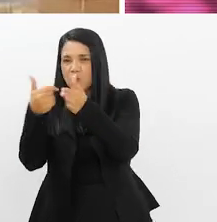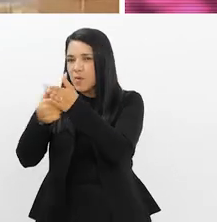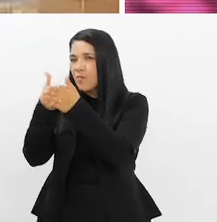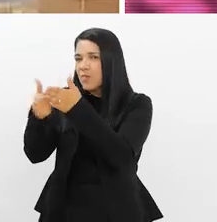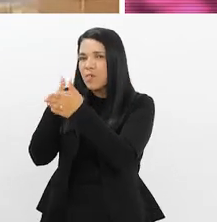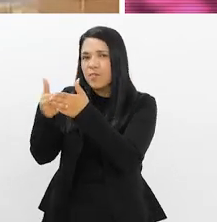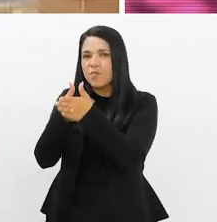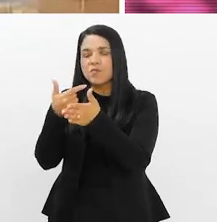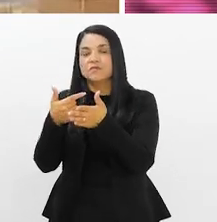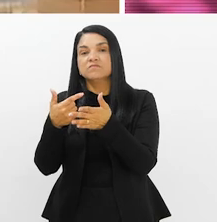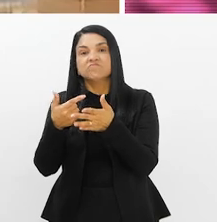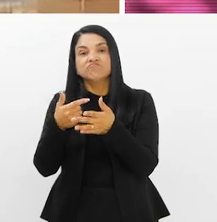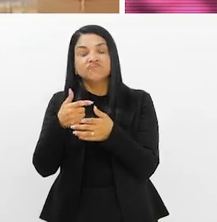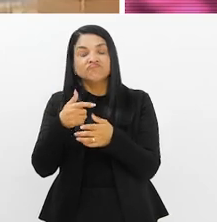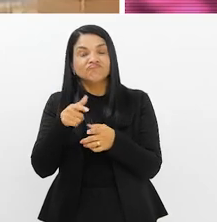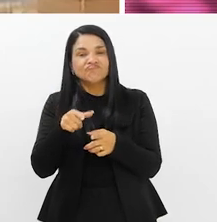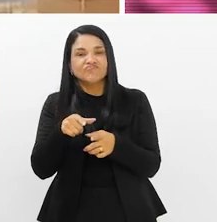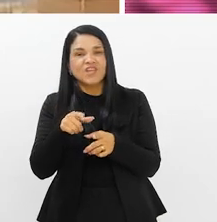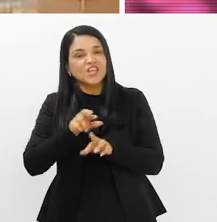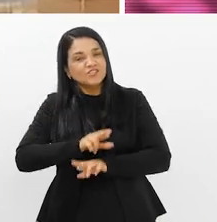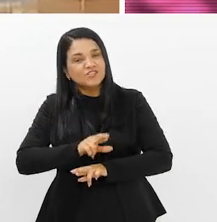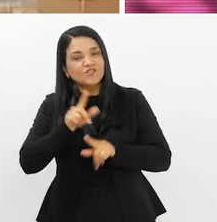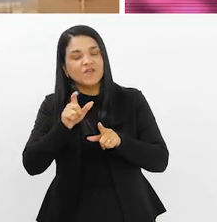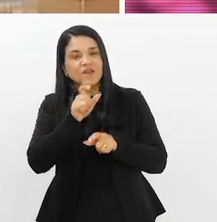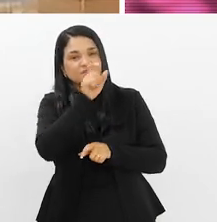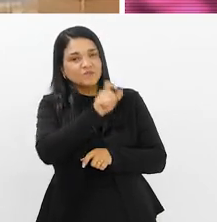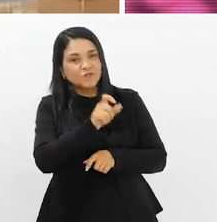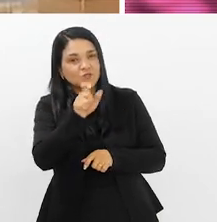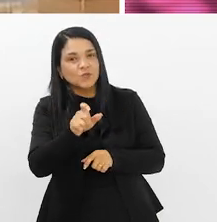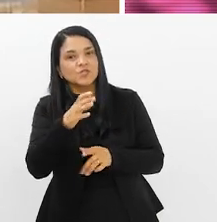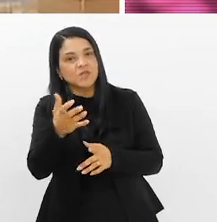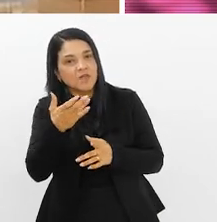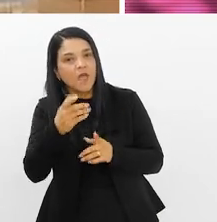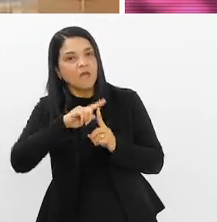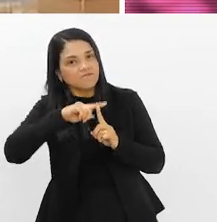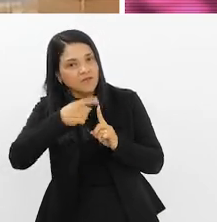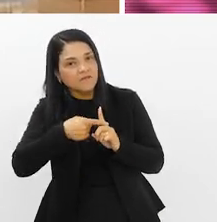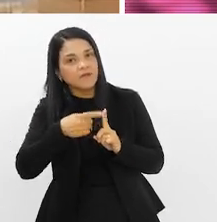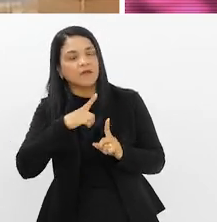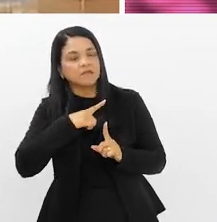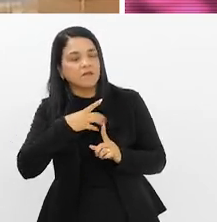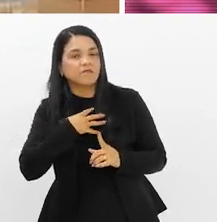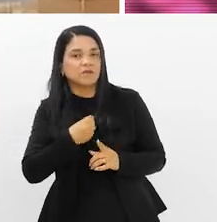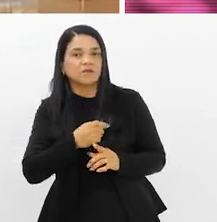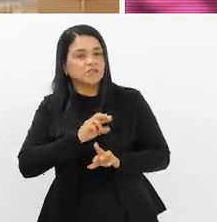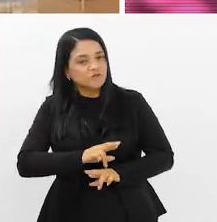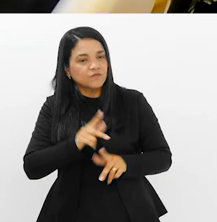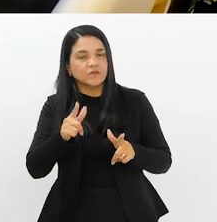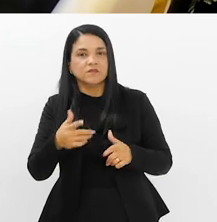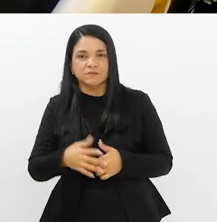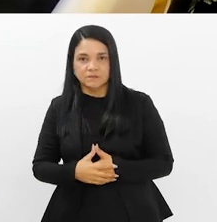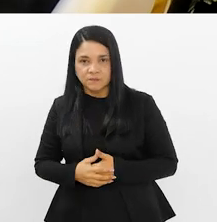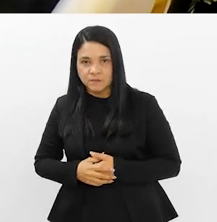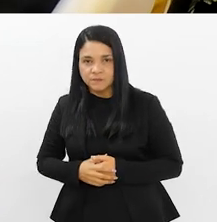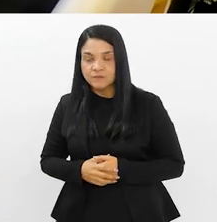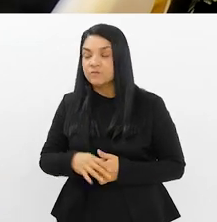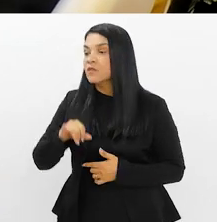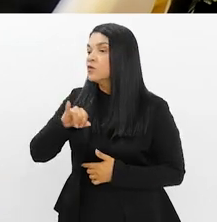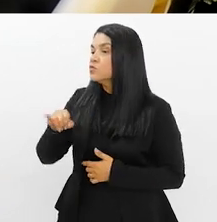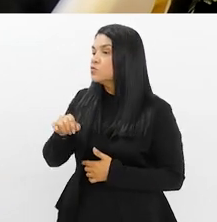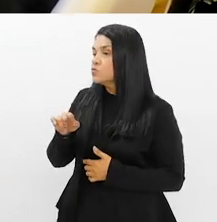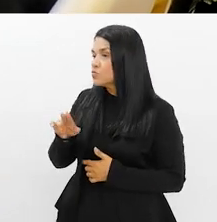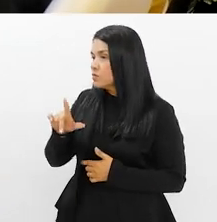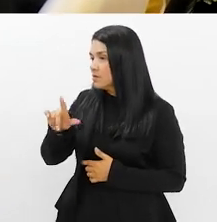de comentários, que não acontece com quem quer ter, né, que expõe a vontade de ter.